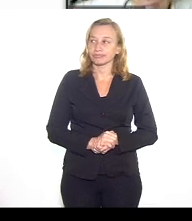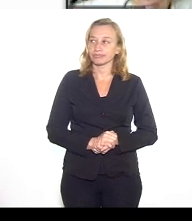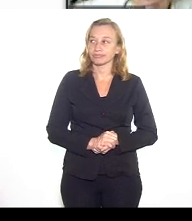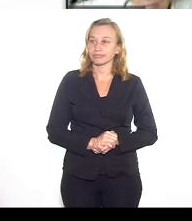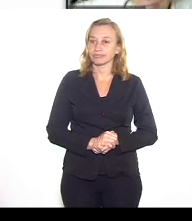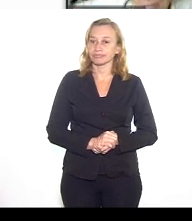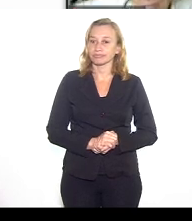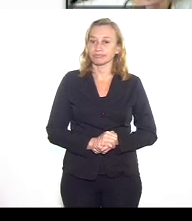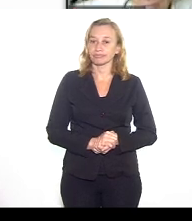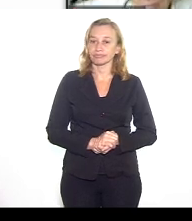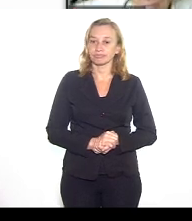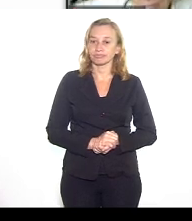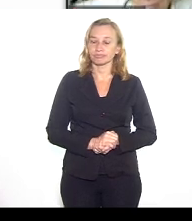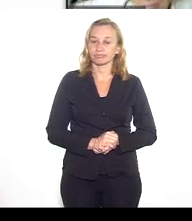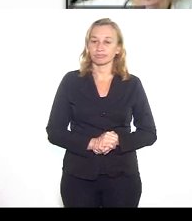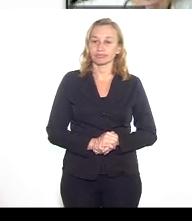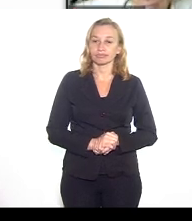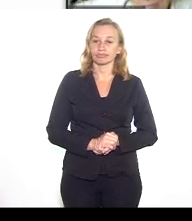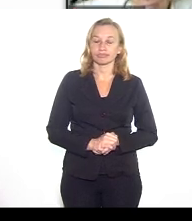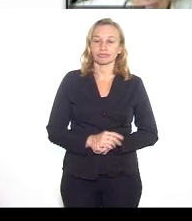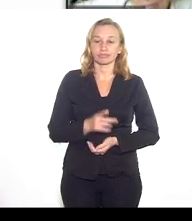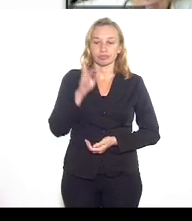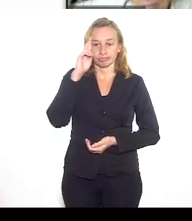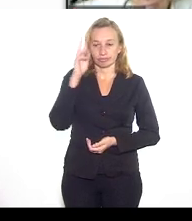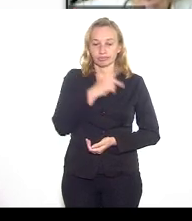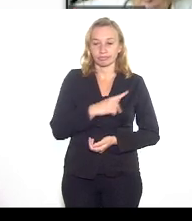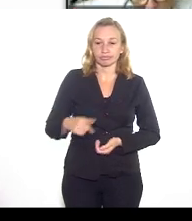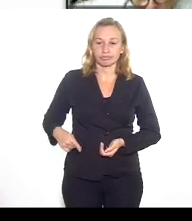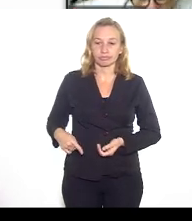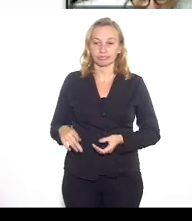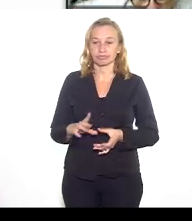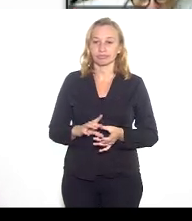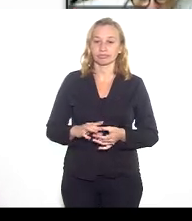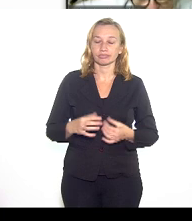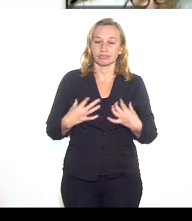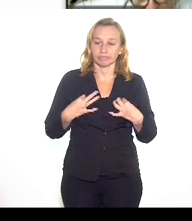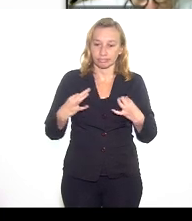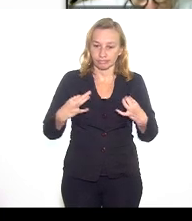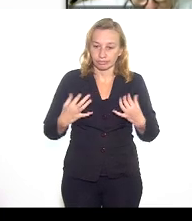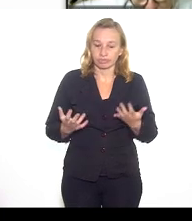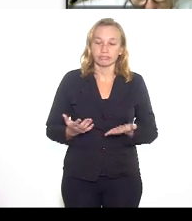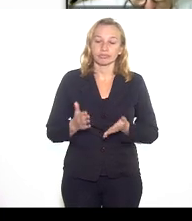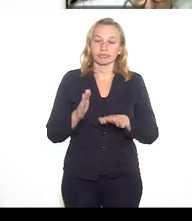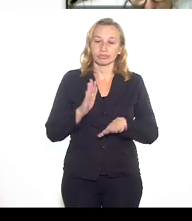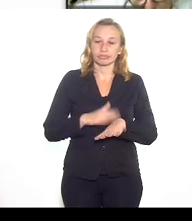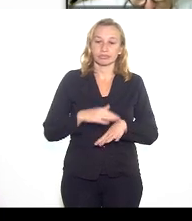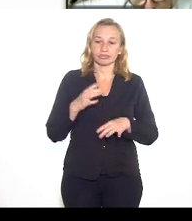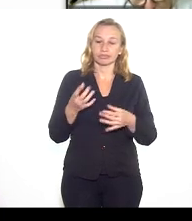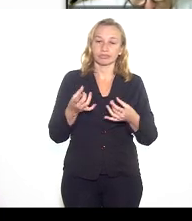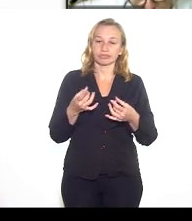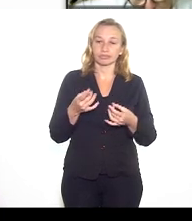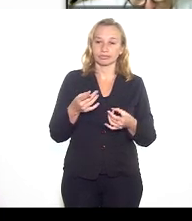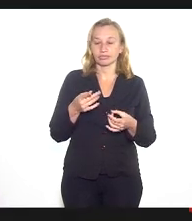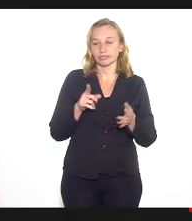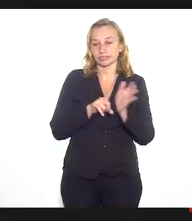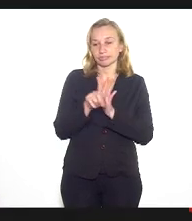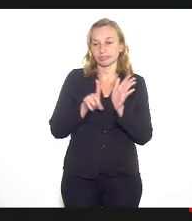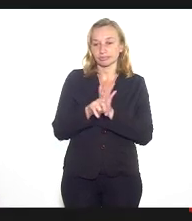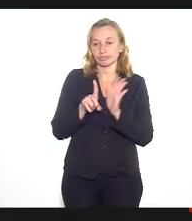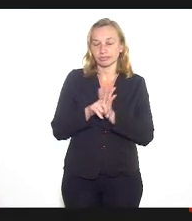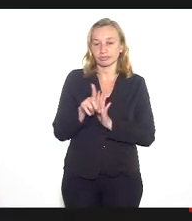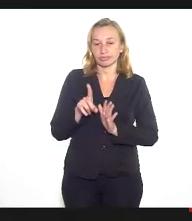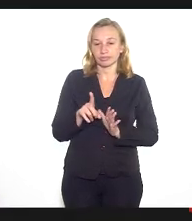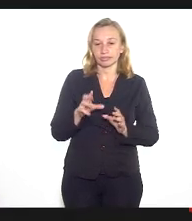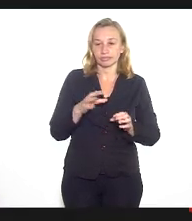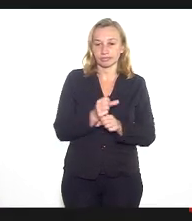O Felipe vai estar só conosco aqui, presidente, disponível para qualquer mais detalhe específico sobre a área tributária. Então,